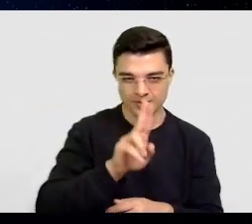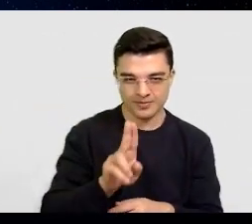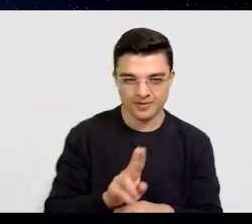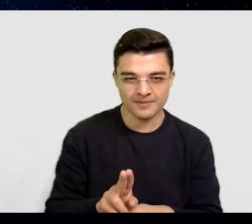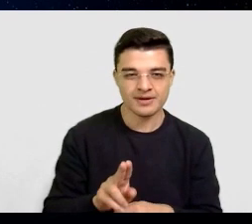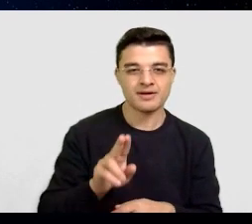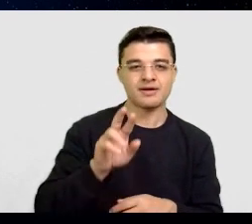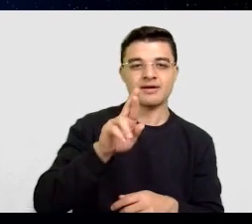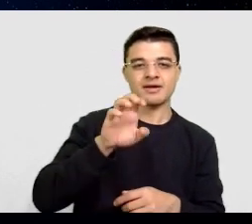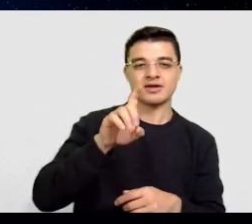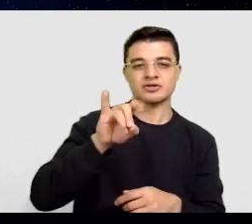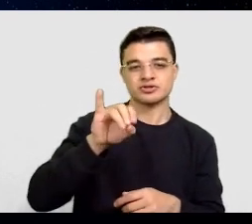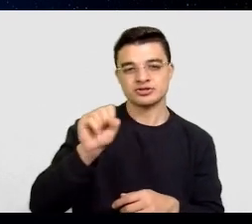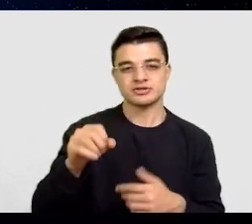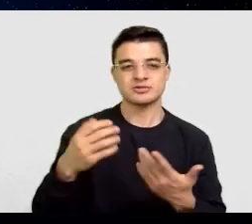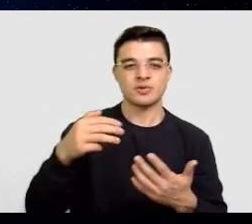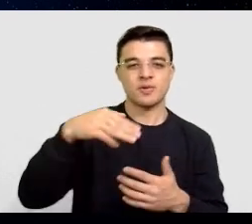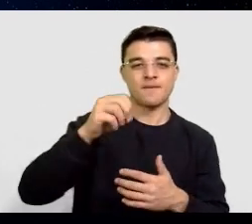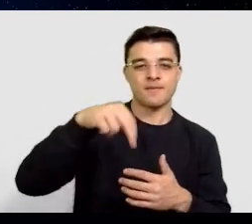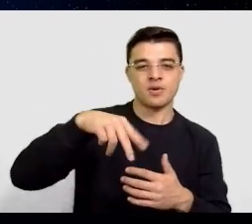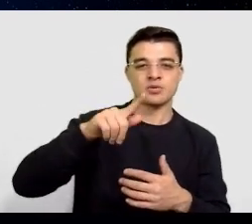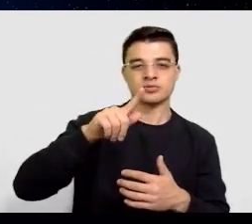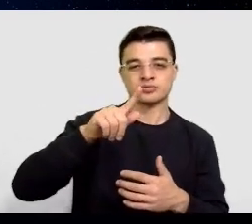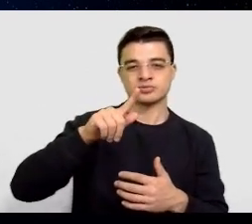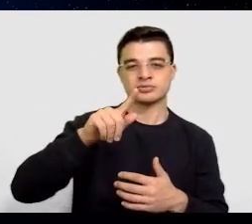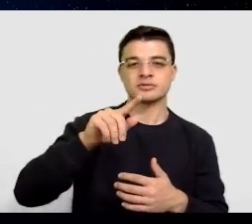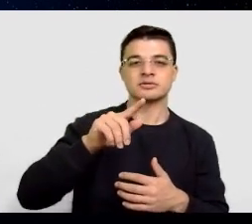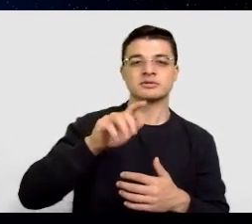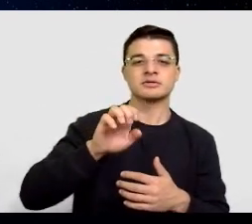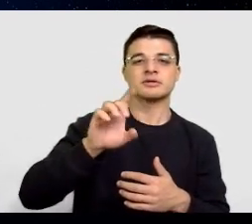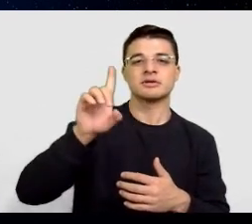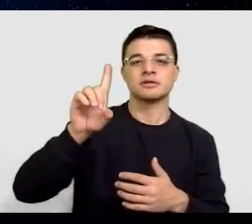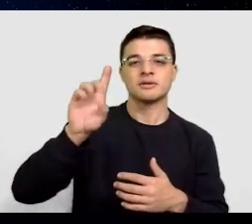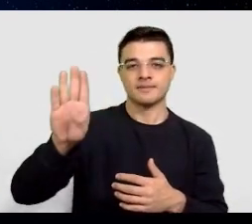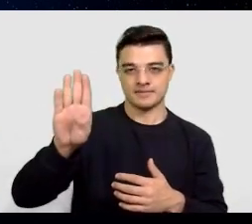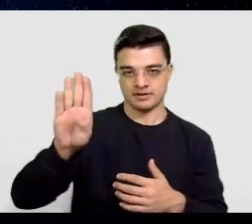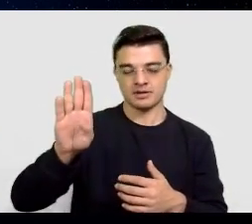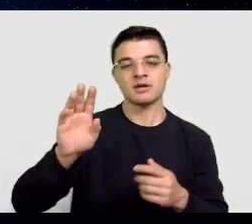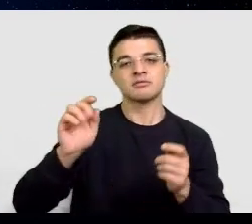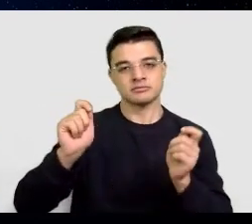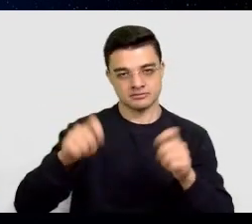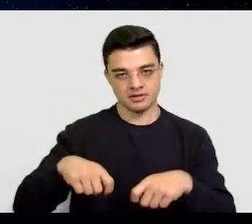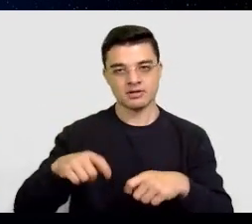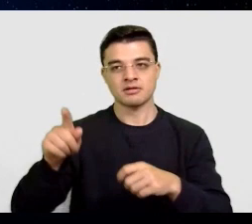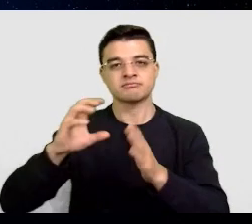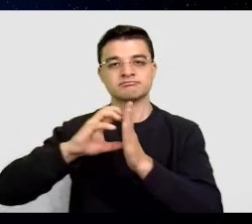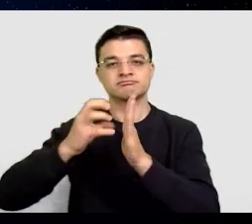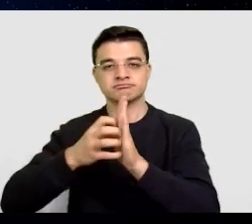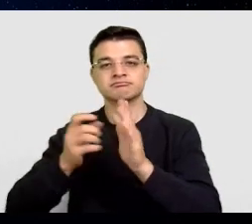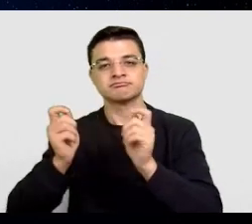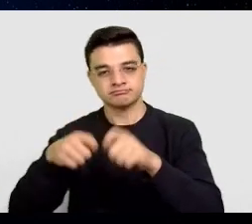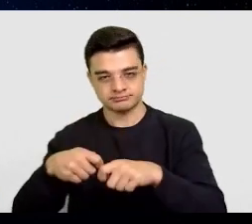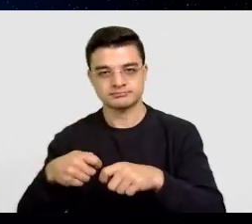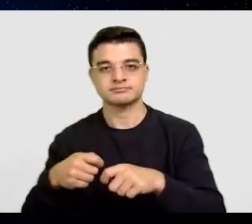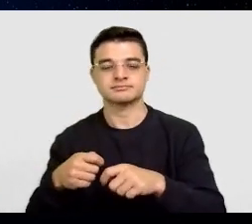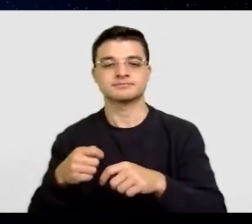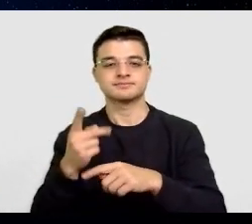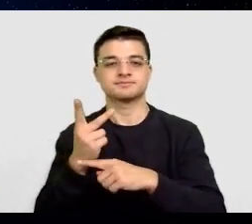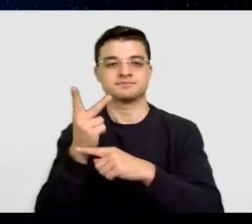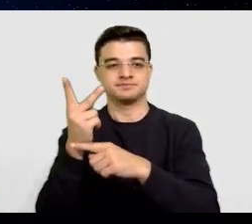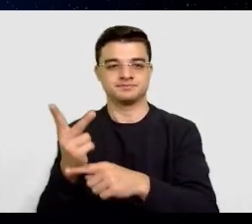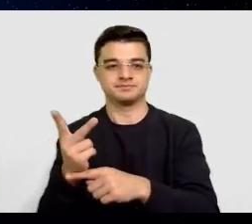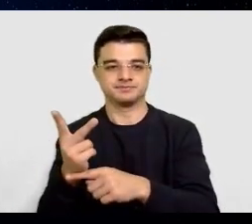rede interna, né, na rede ali de produção do servidor, utilizando essa aplicação como um